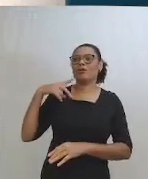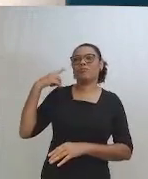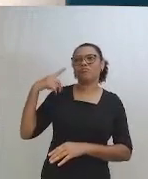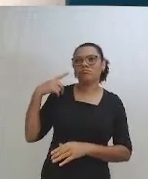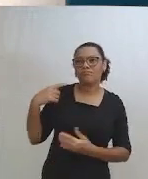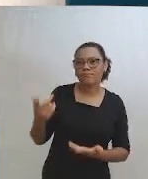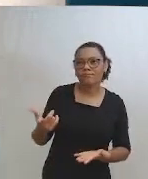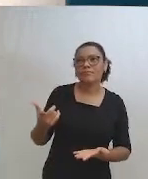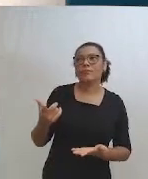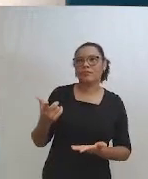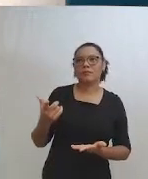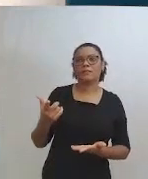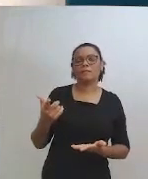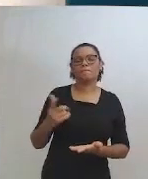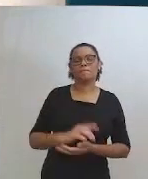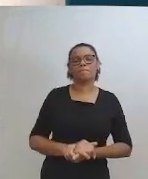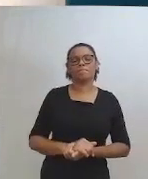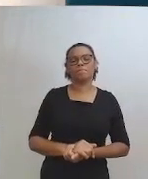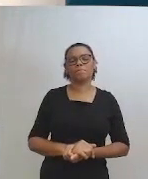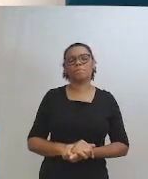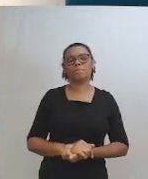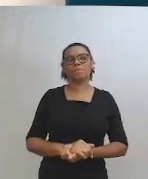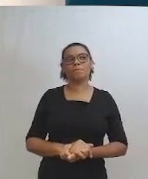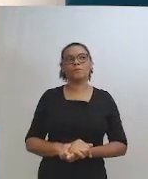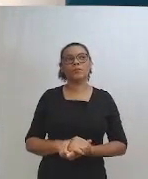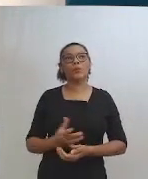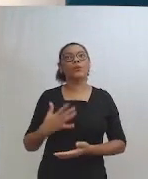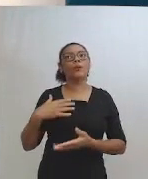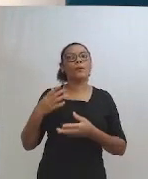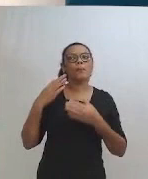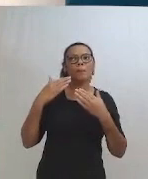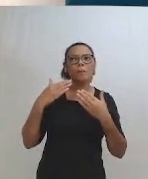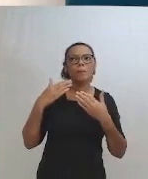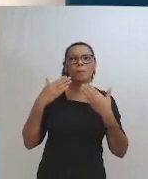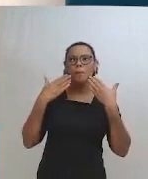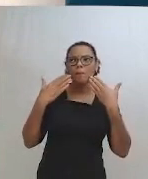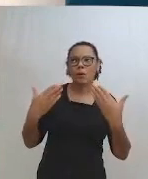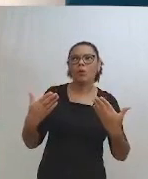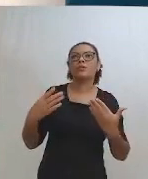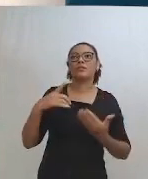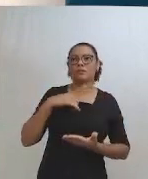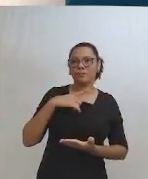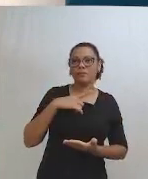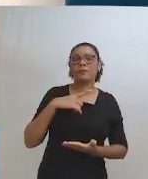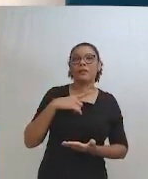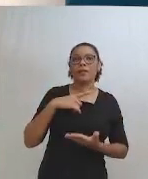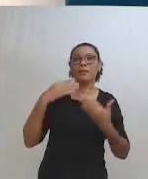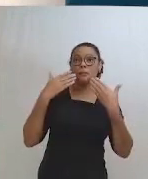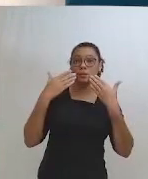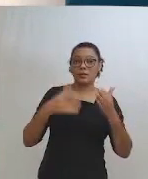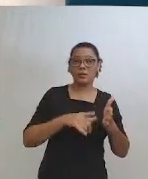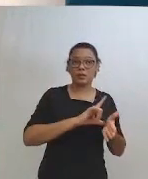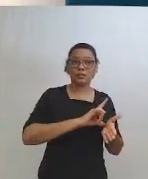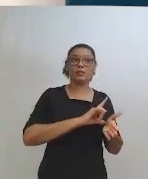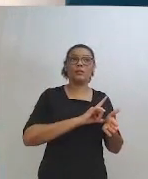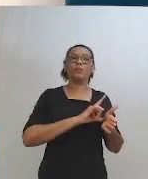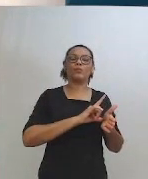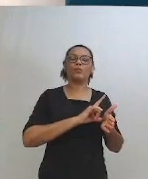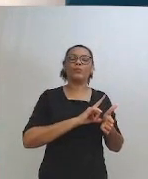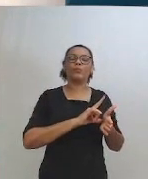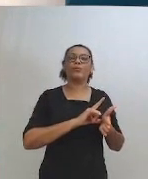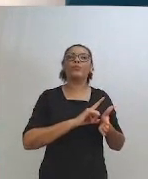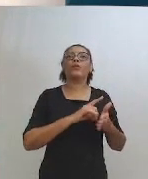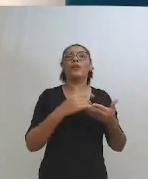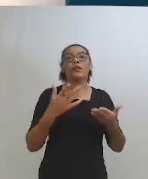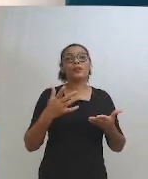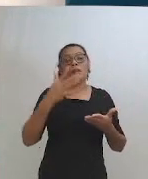interposição do recurso de apelação, o que evidencia, portanto, a plena ciência da existência da presente ação penal. Assim, é incontroverso que o réu conhece formalmente a acusação